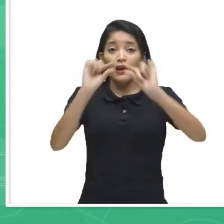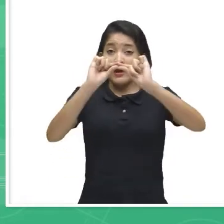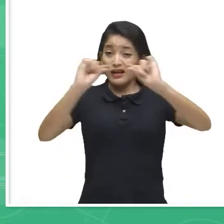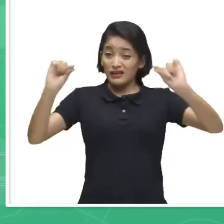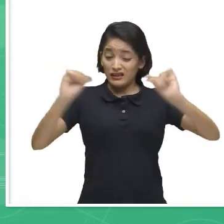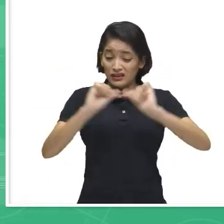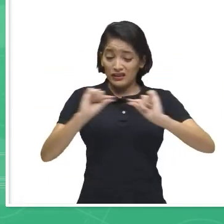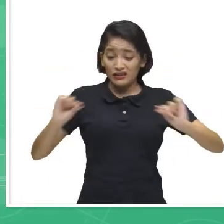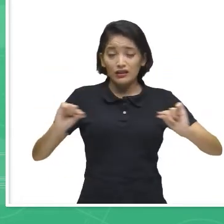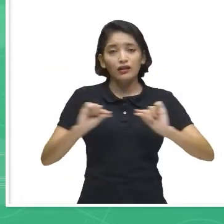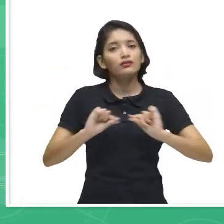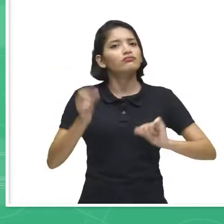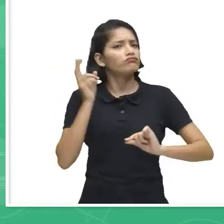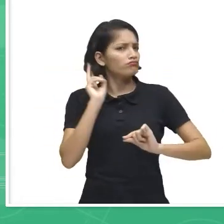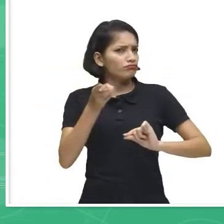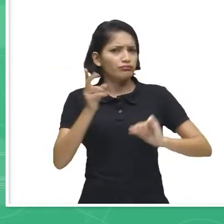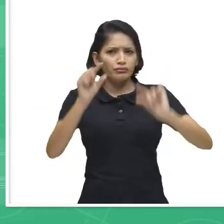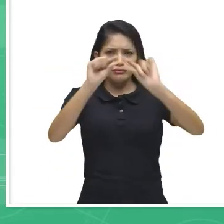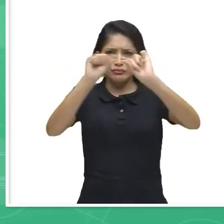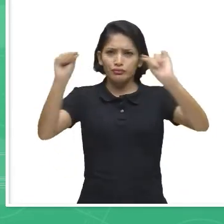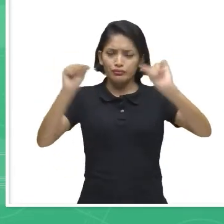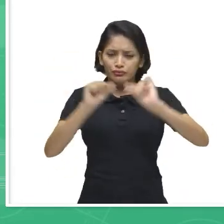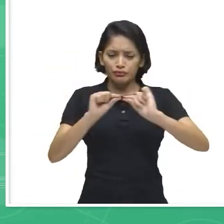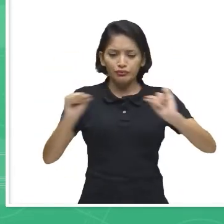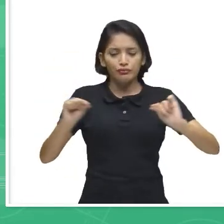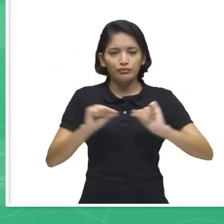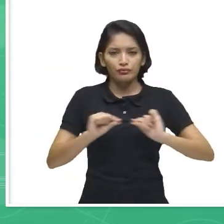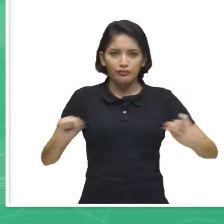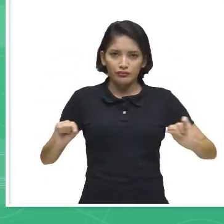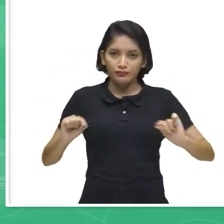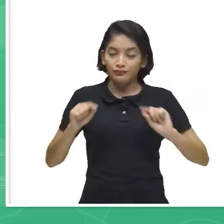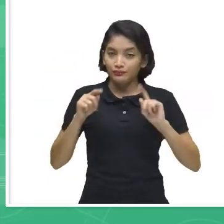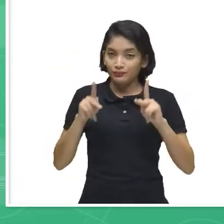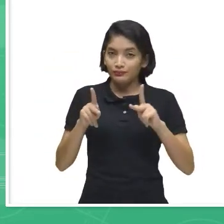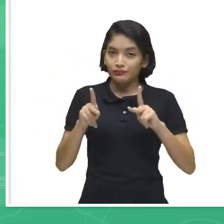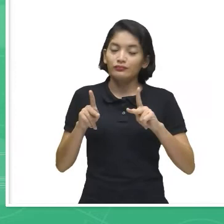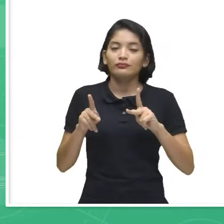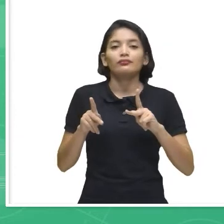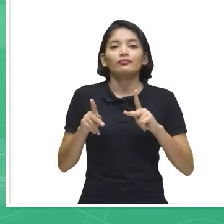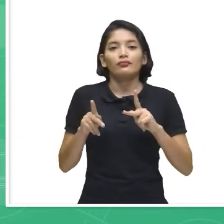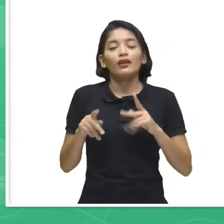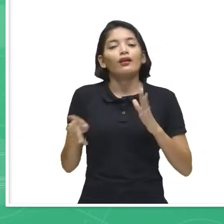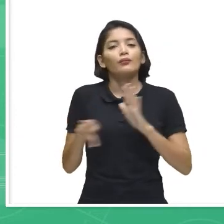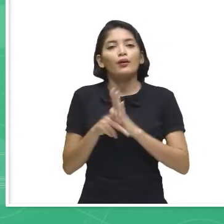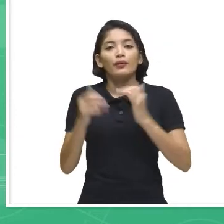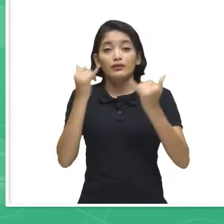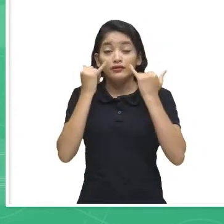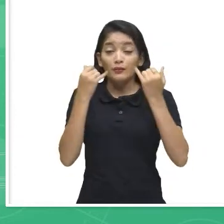sempre perpendicular a uma superfície equipotencial. Essas são as informações